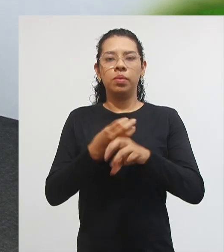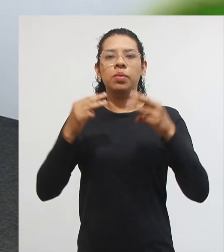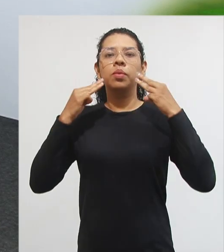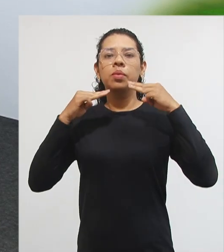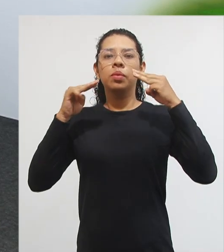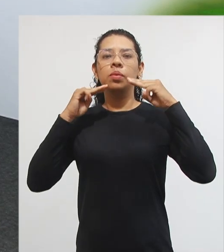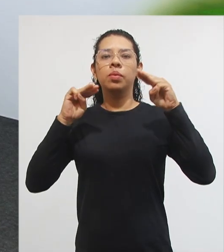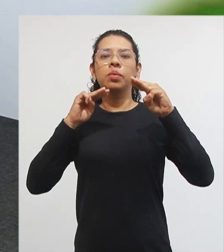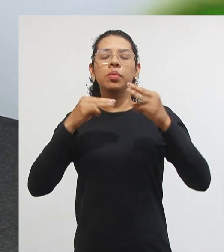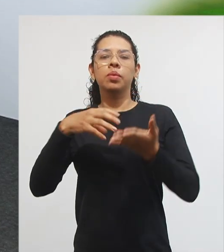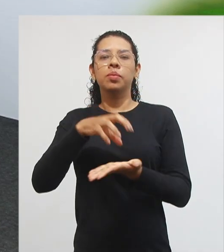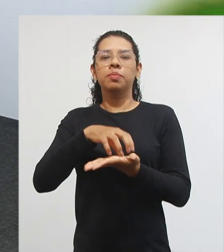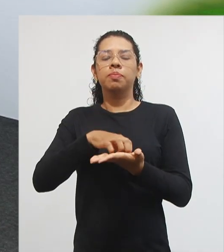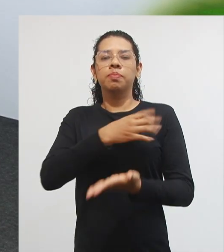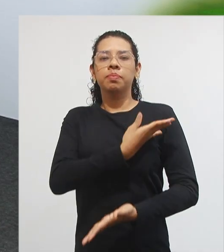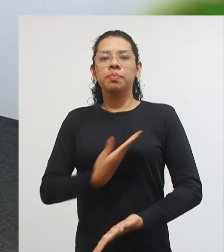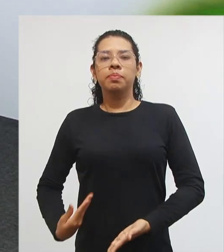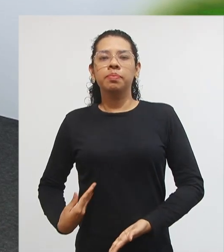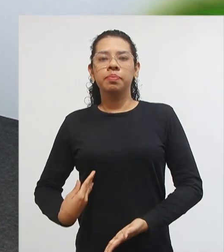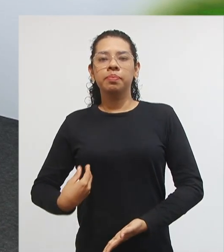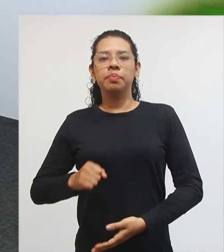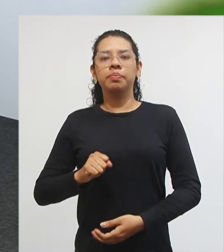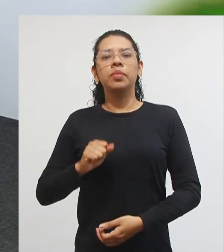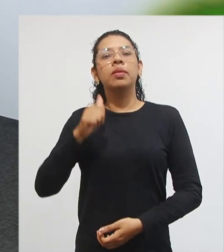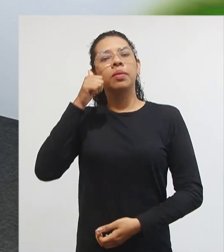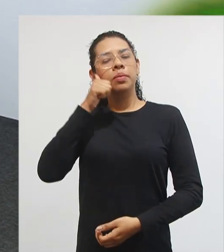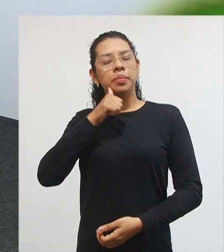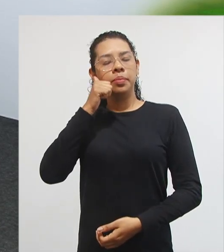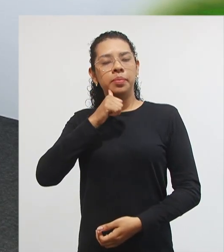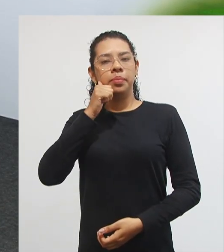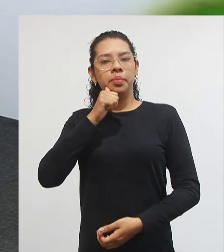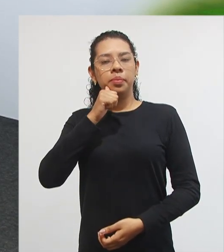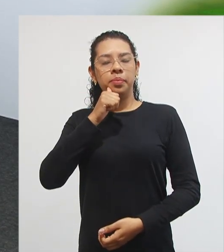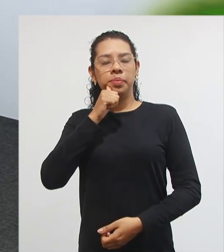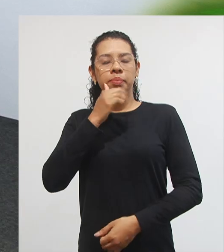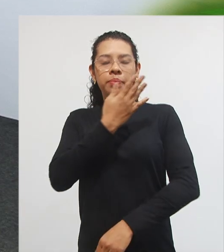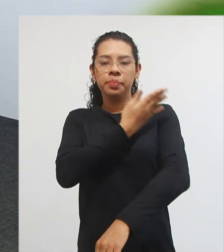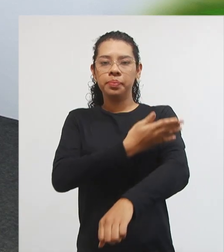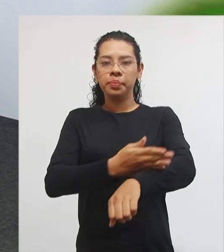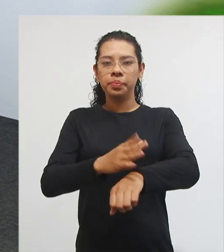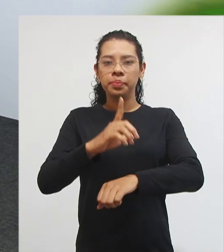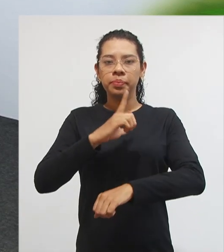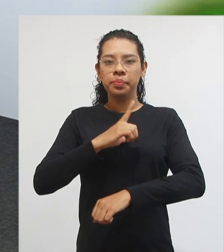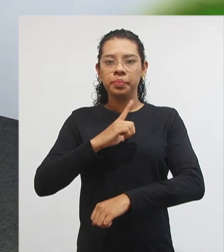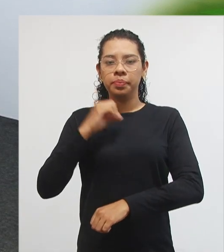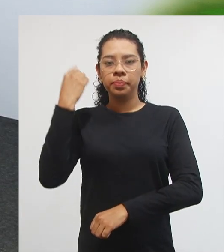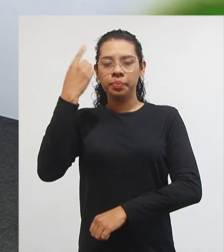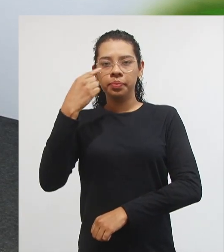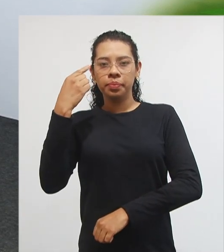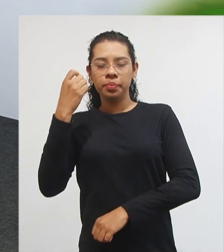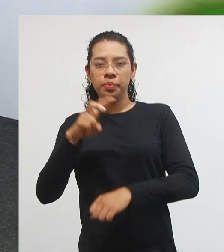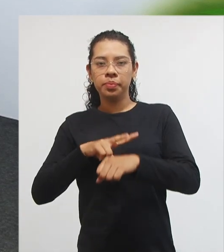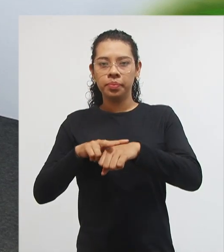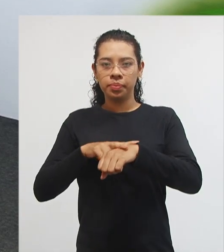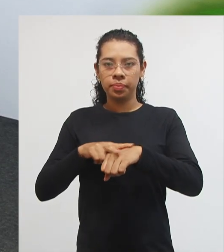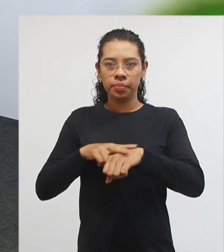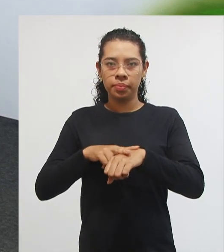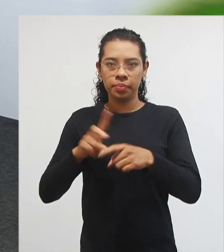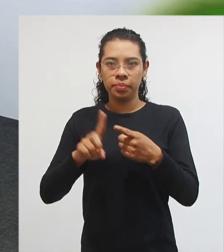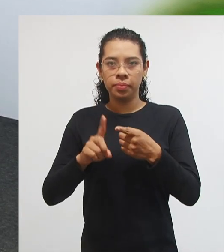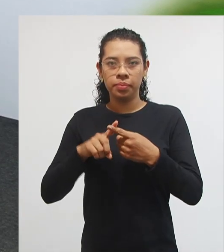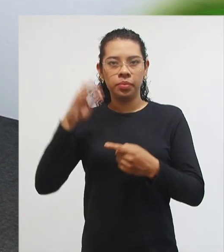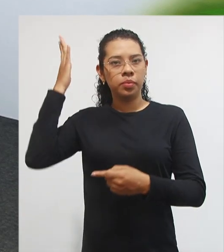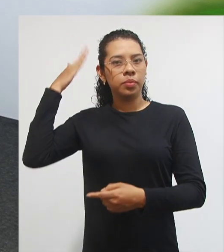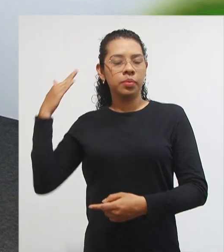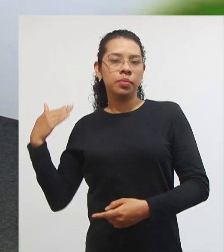agora a minha audiodescrição. Eu sou uma mulher branca, tenho olhos claros, olhos verdes, cabelos